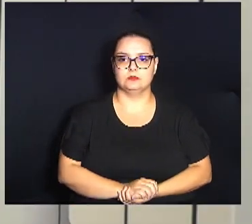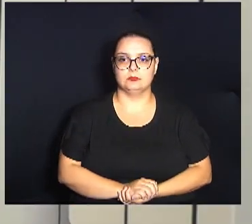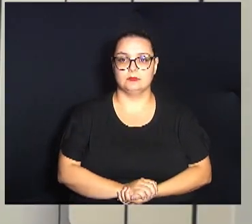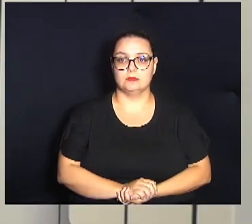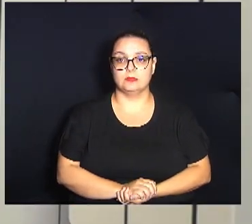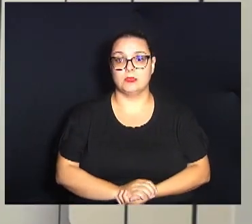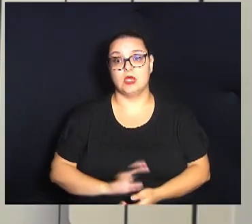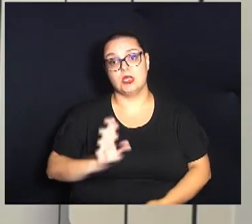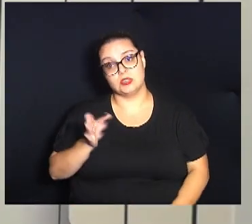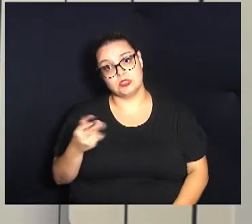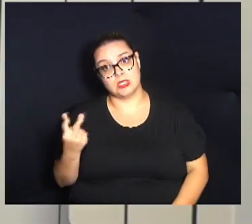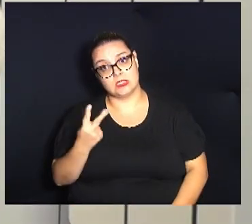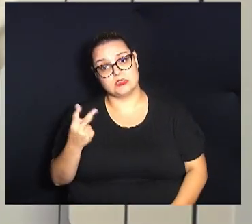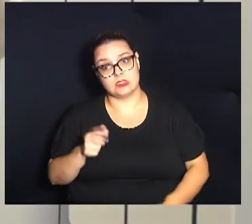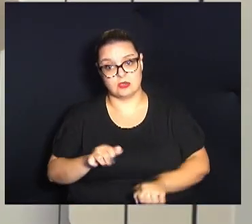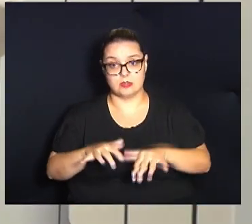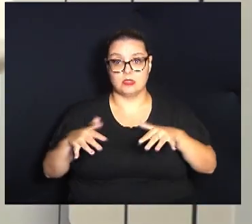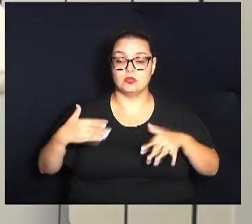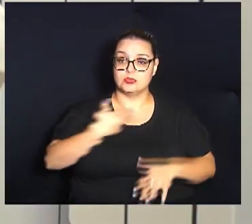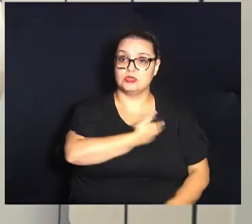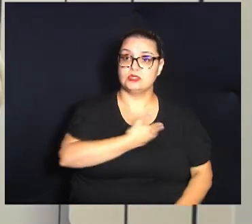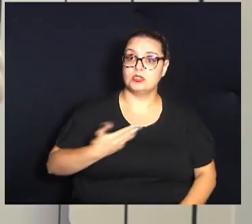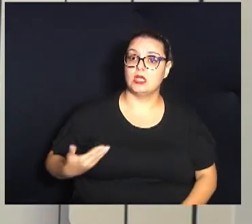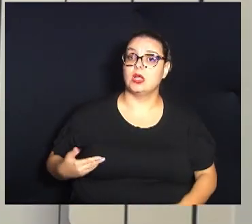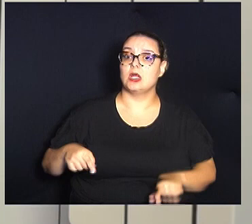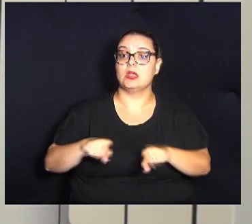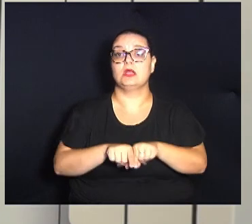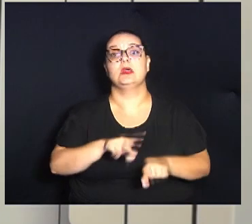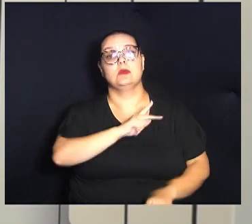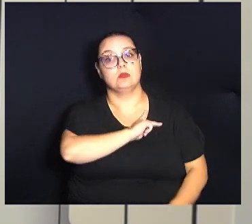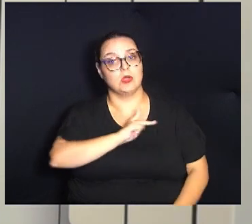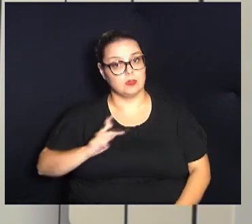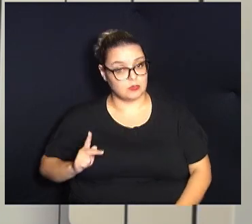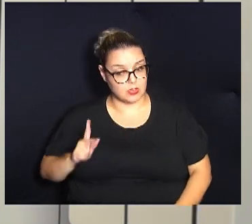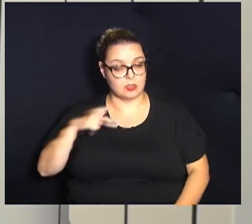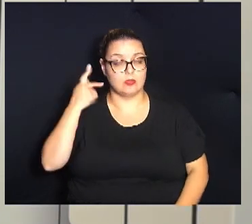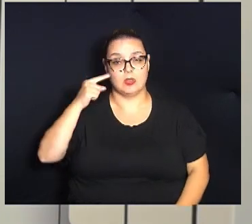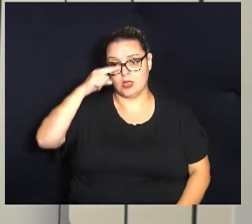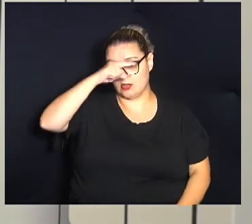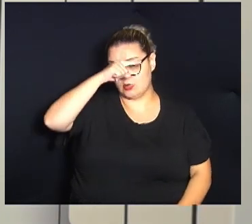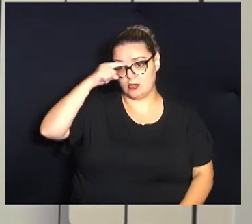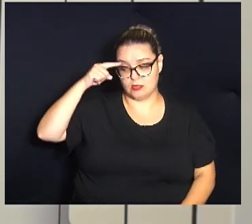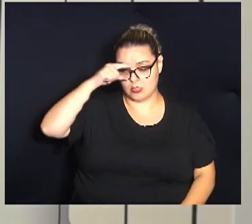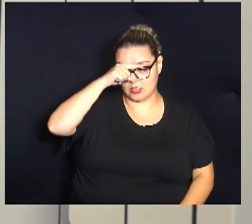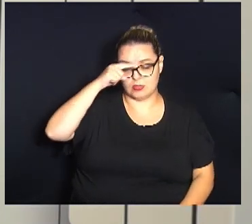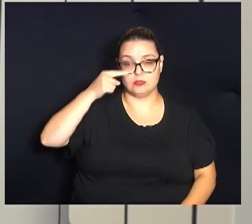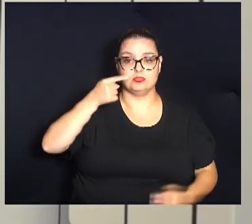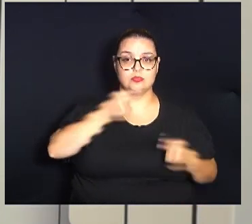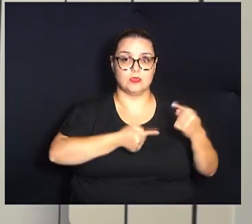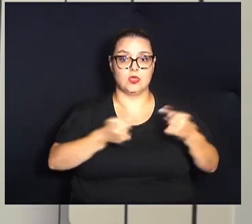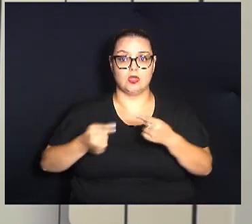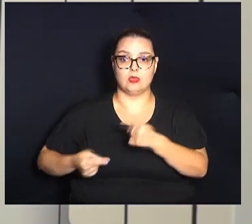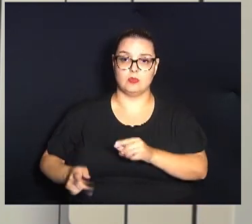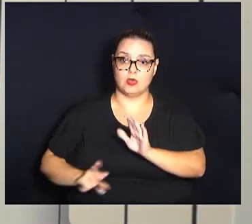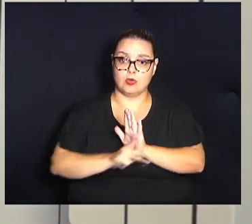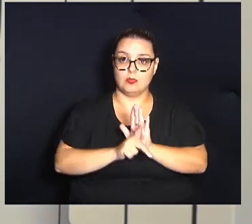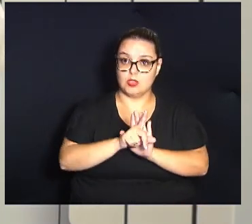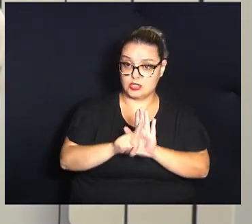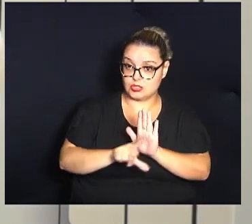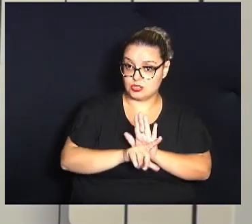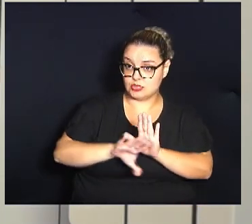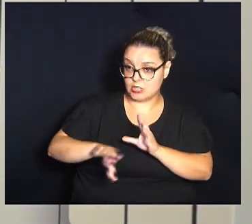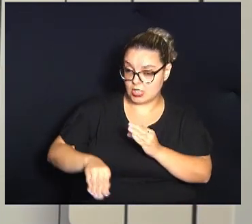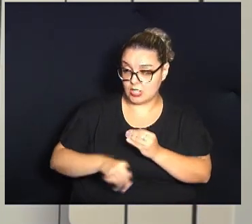Já a segunda audiência pública, que também foi presidida pelo vereador Felipe Marquesi, debateu o projeto de lei complementar